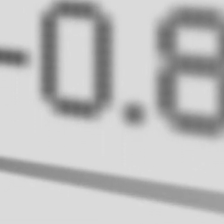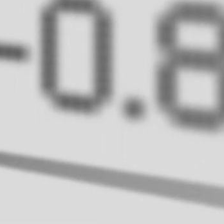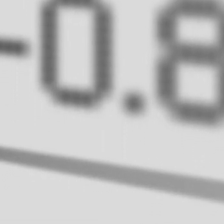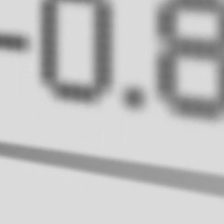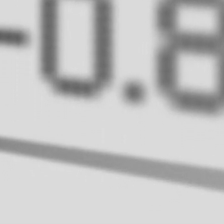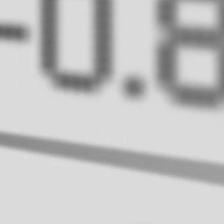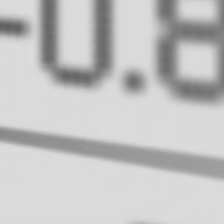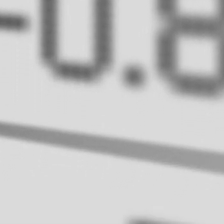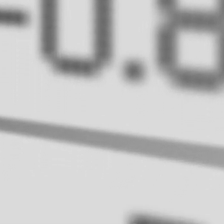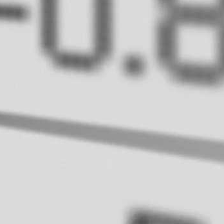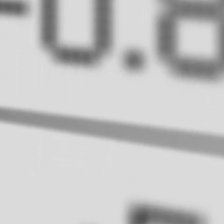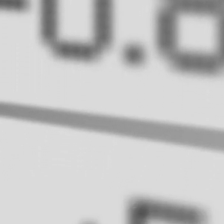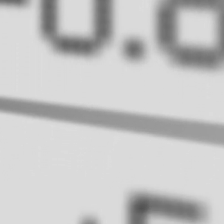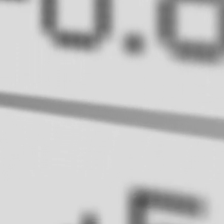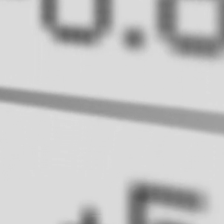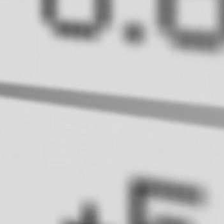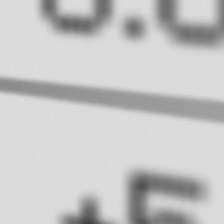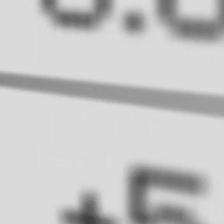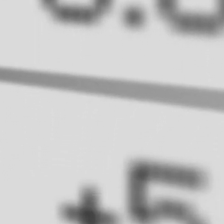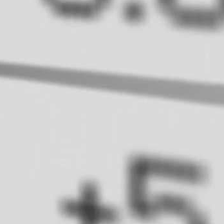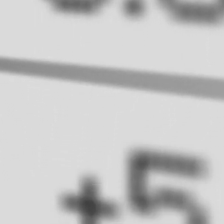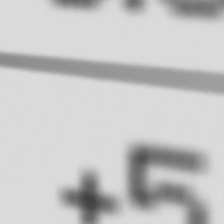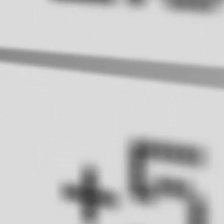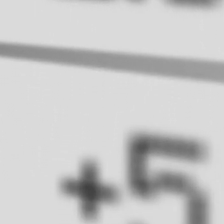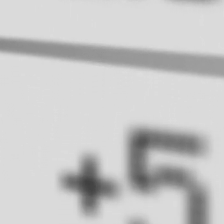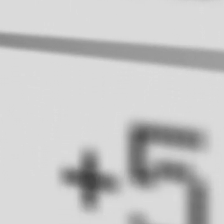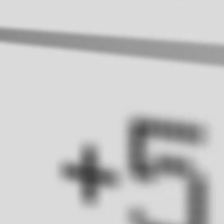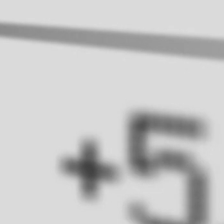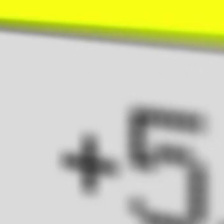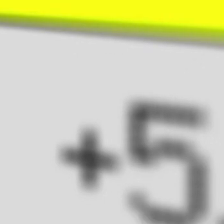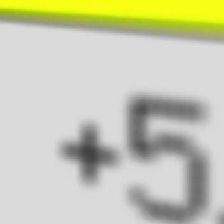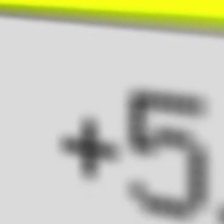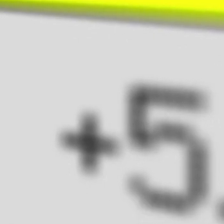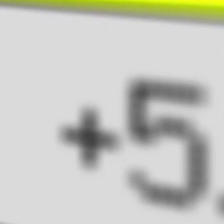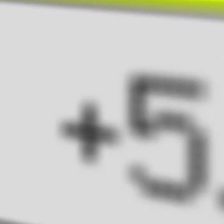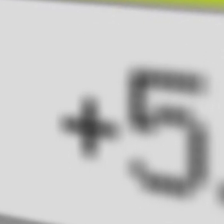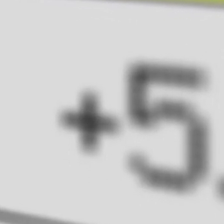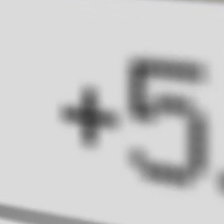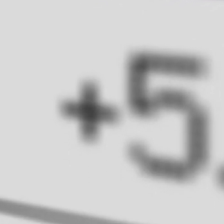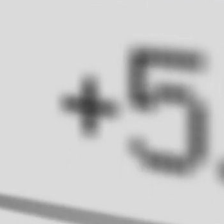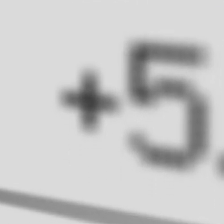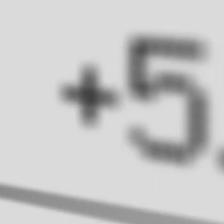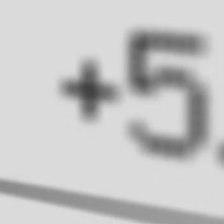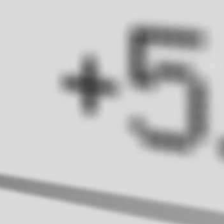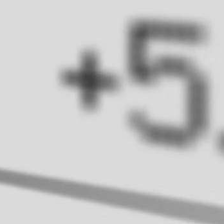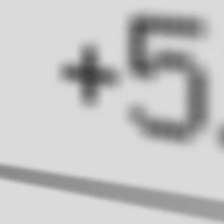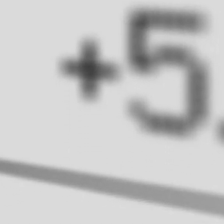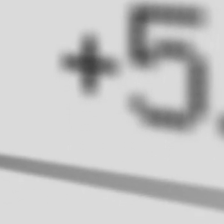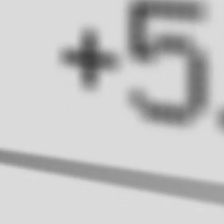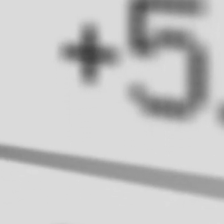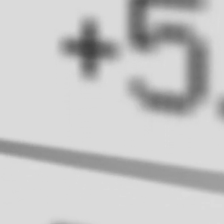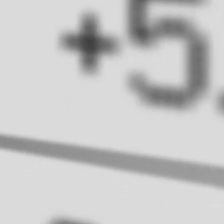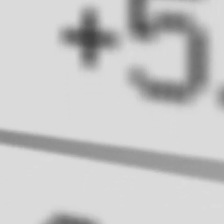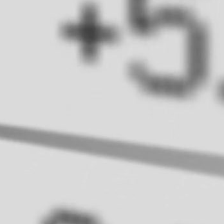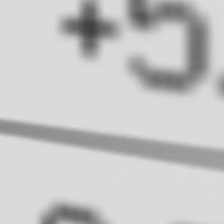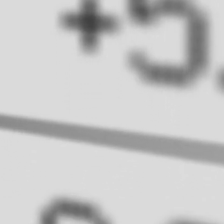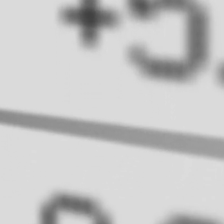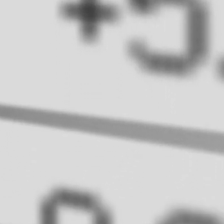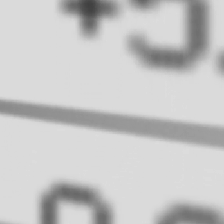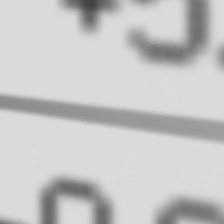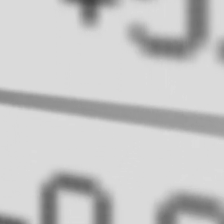desse aplicativo. Então, assim, o lado bom do aplicativo é que ele te ajuda trazendo muitas informações, ele